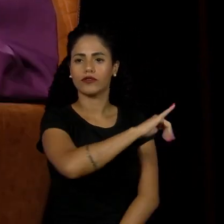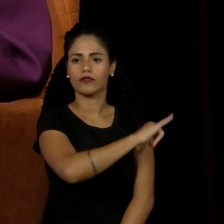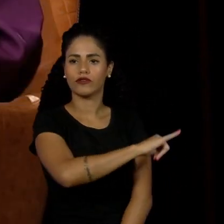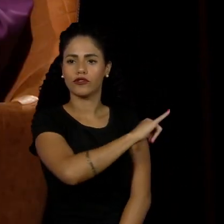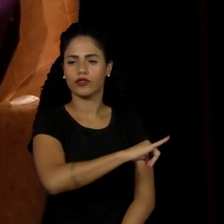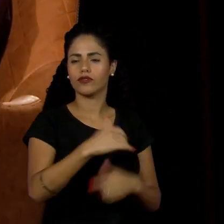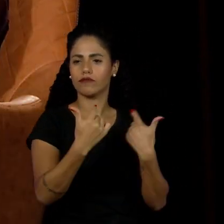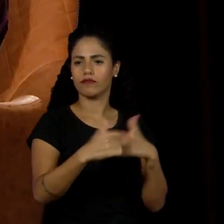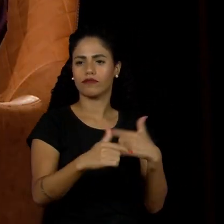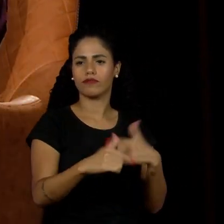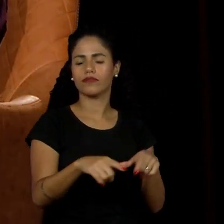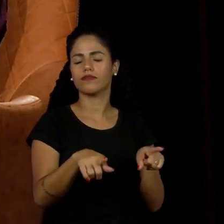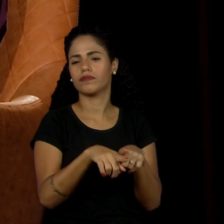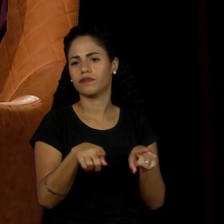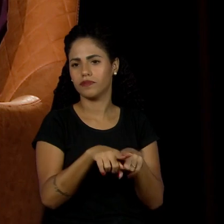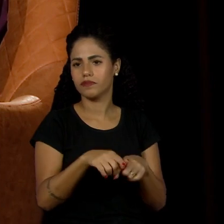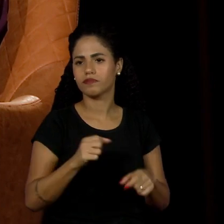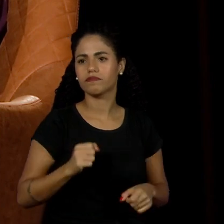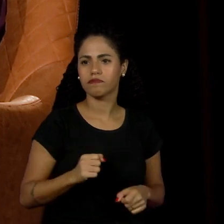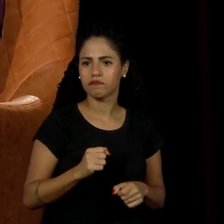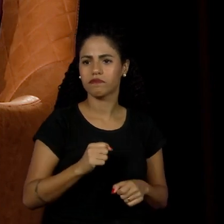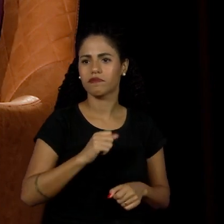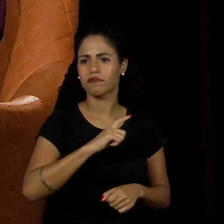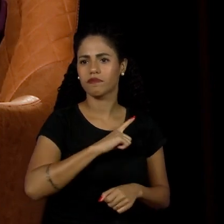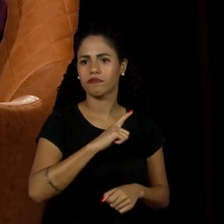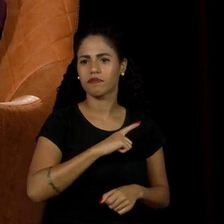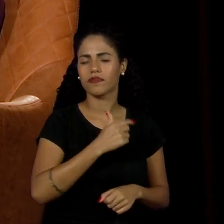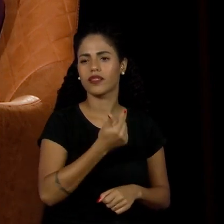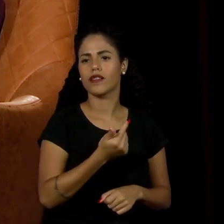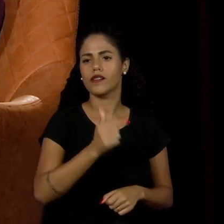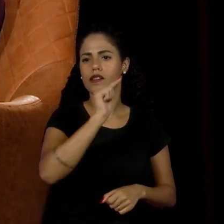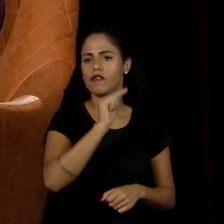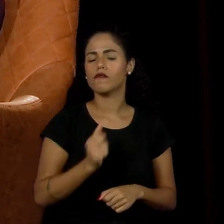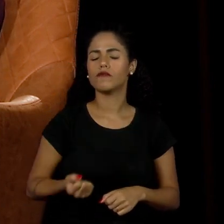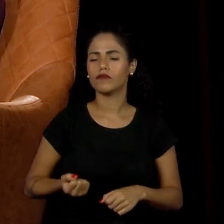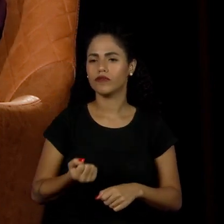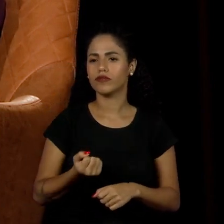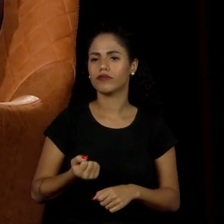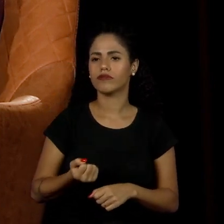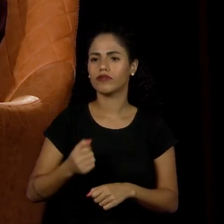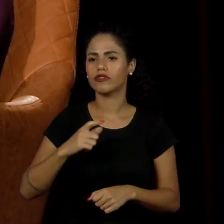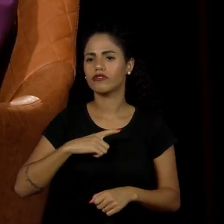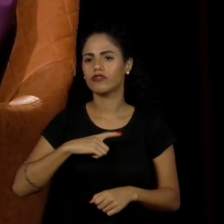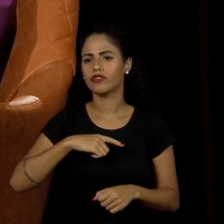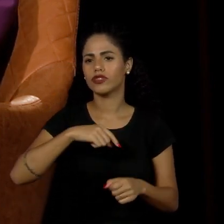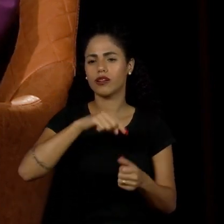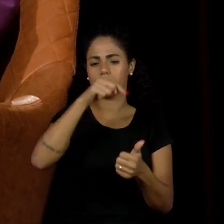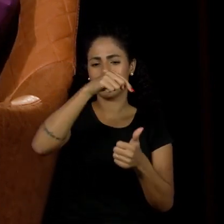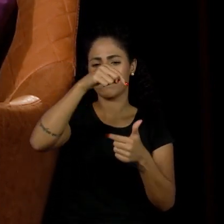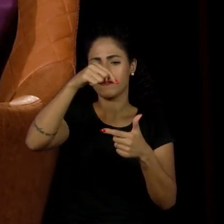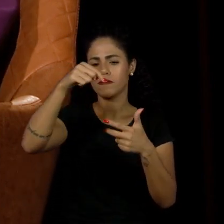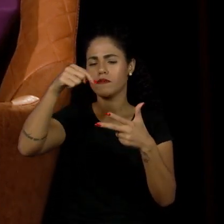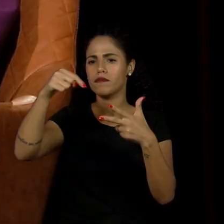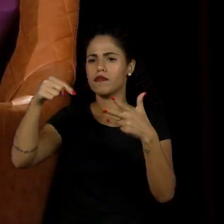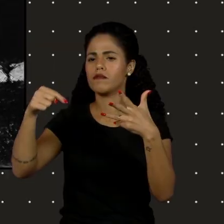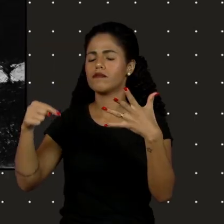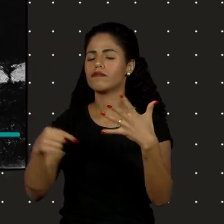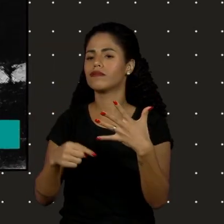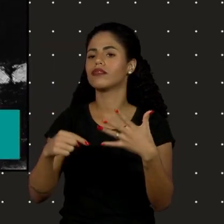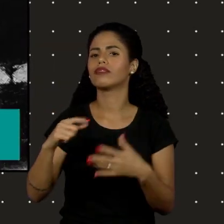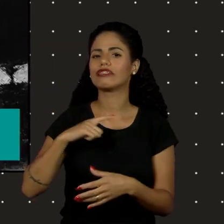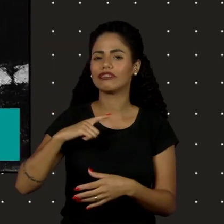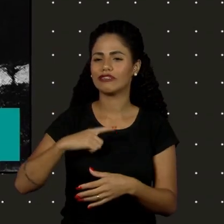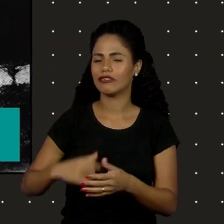Esteves, a Ana Botafogo lançou várias outras. O Combate,